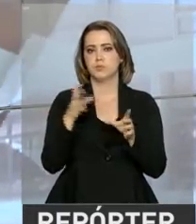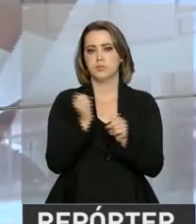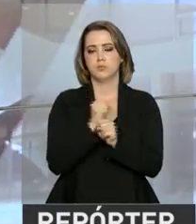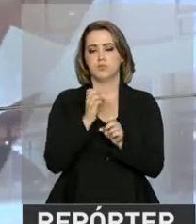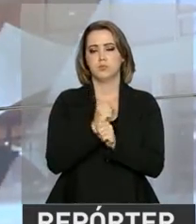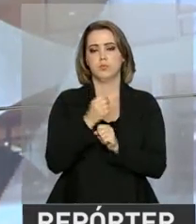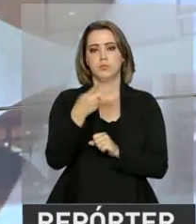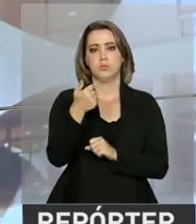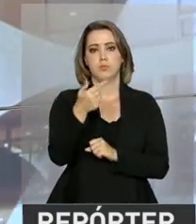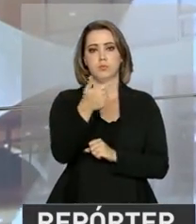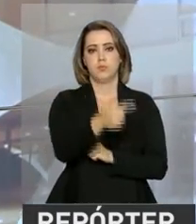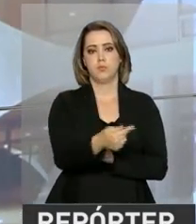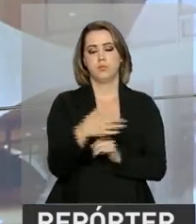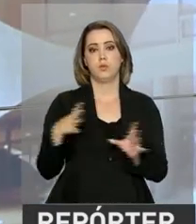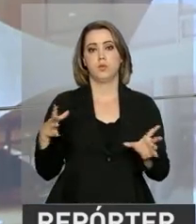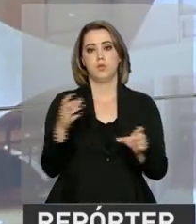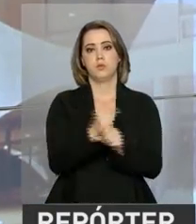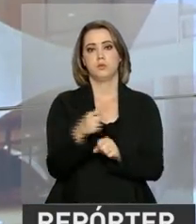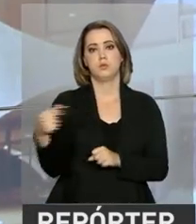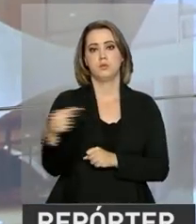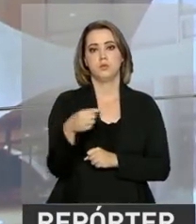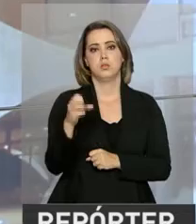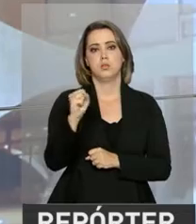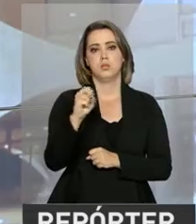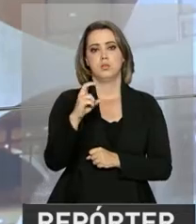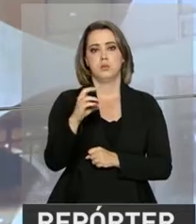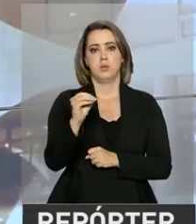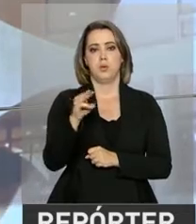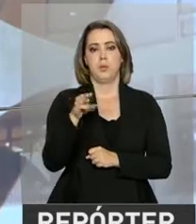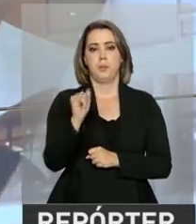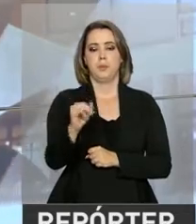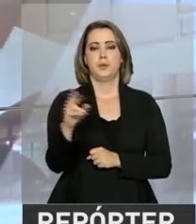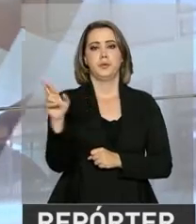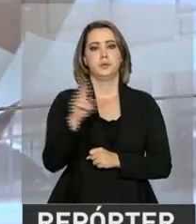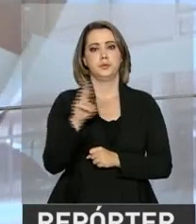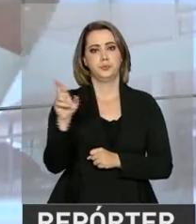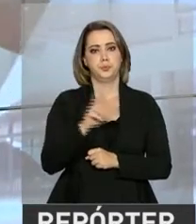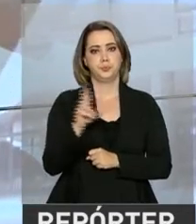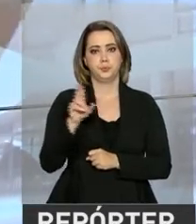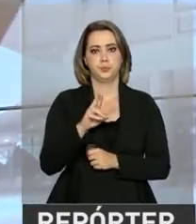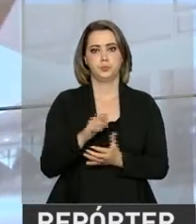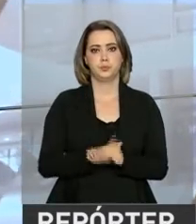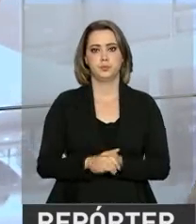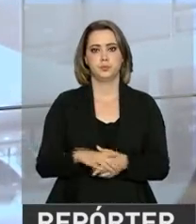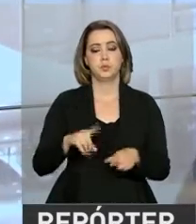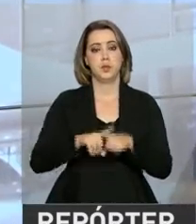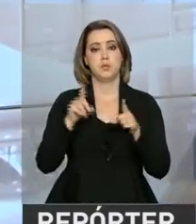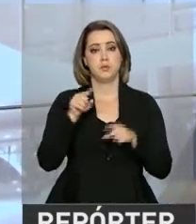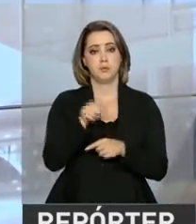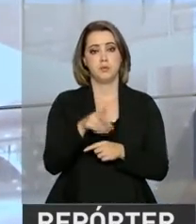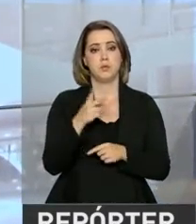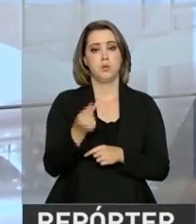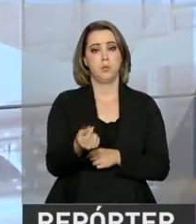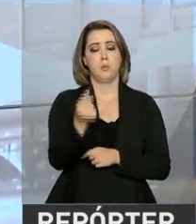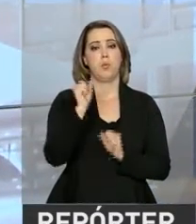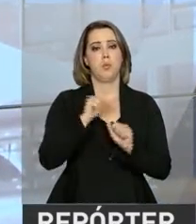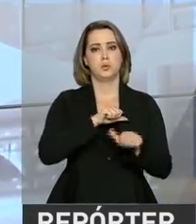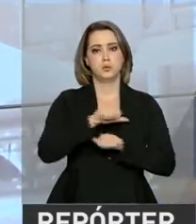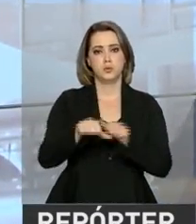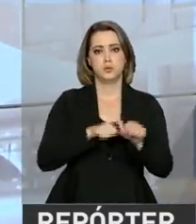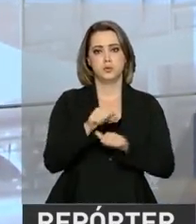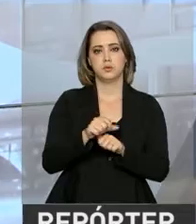2017 o saldo negativo é de 58 bilhões e duzentos milhões de reais mas esse valor pode